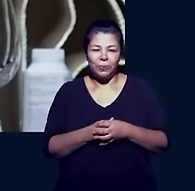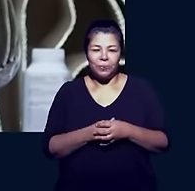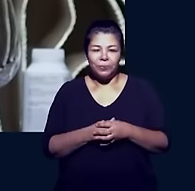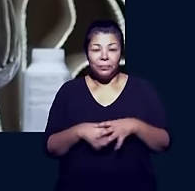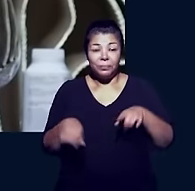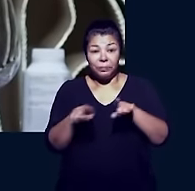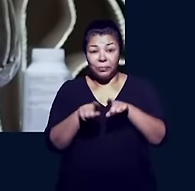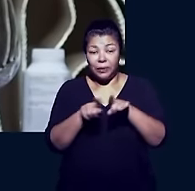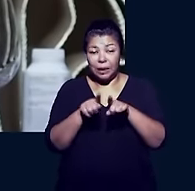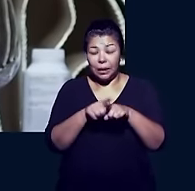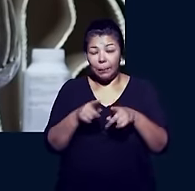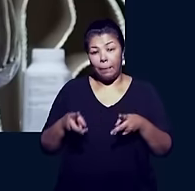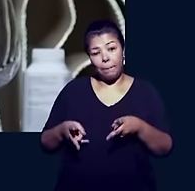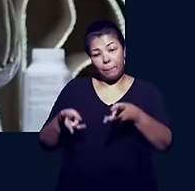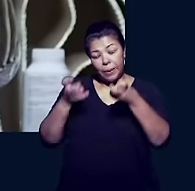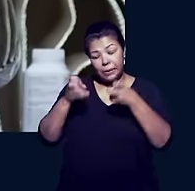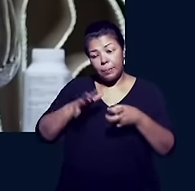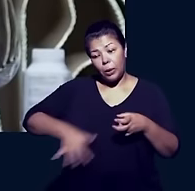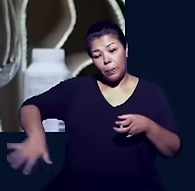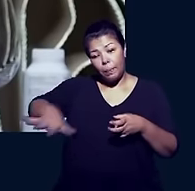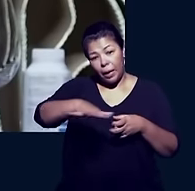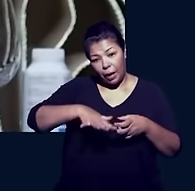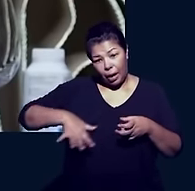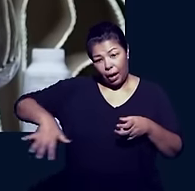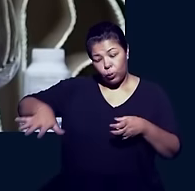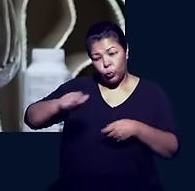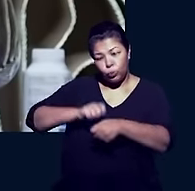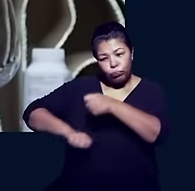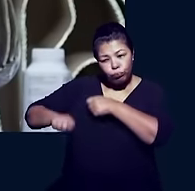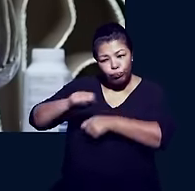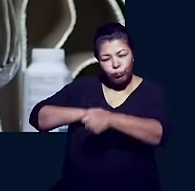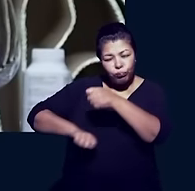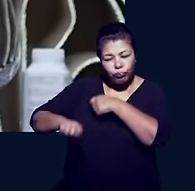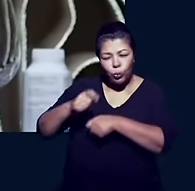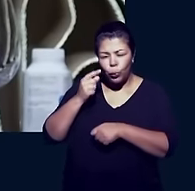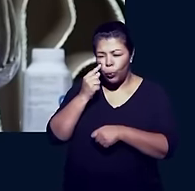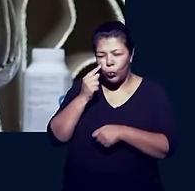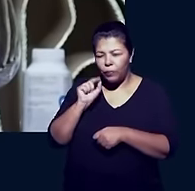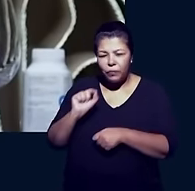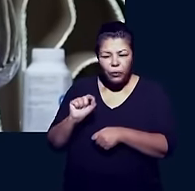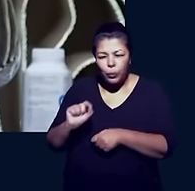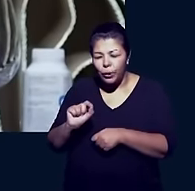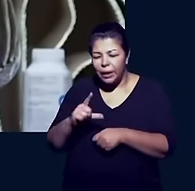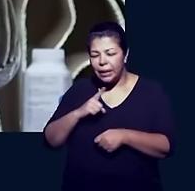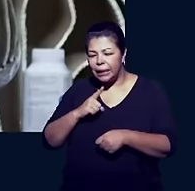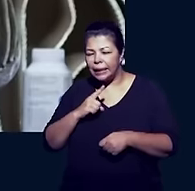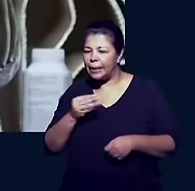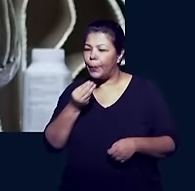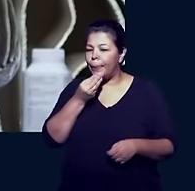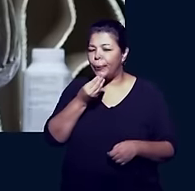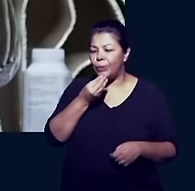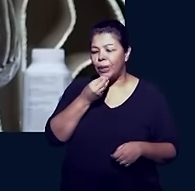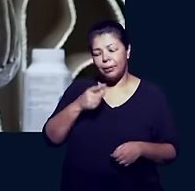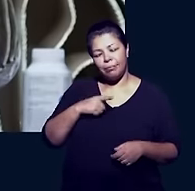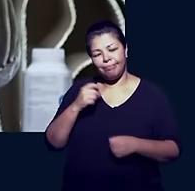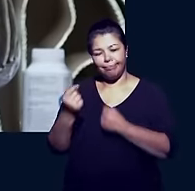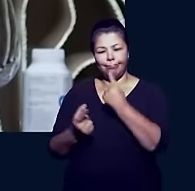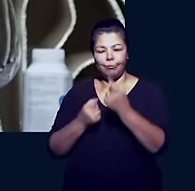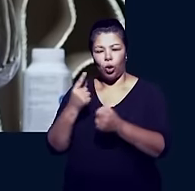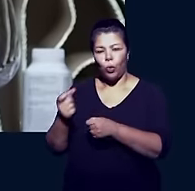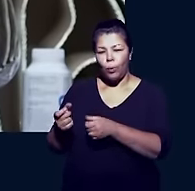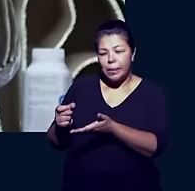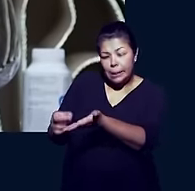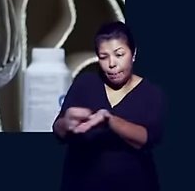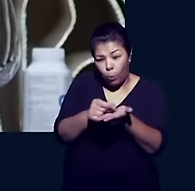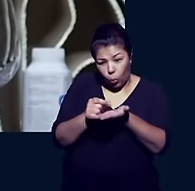contas olhando pro mercado Macro o que isso vai gerar de de oportunidade é você tendo moedas bem comportadas nesses países né